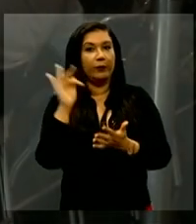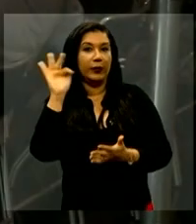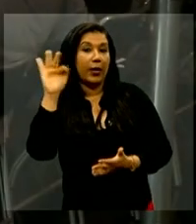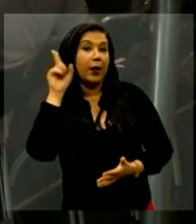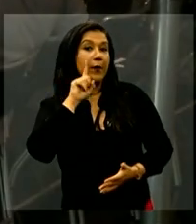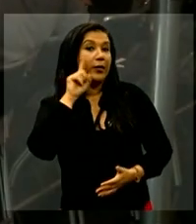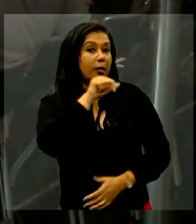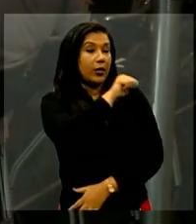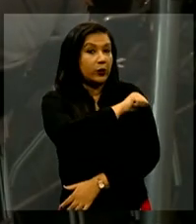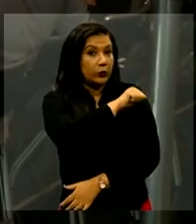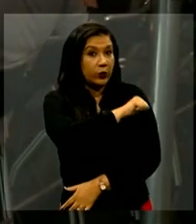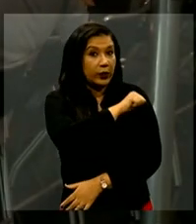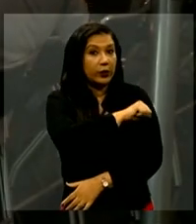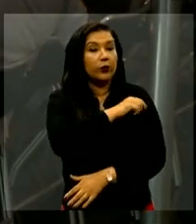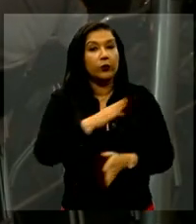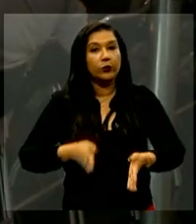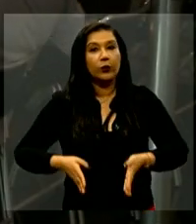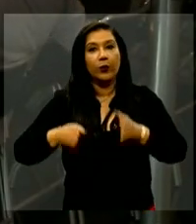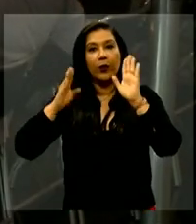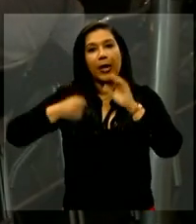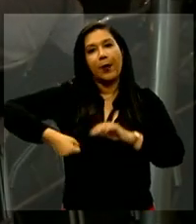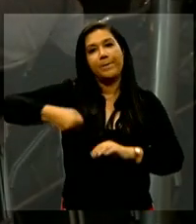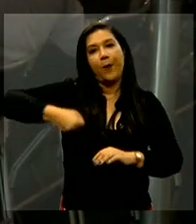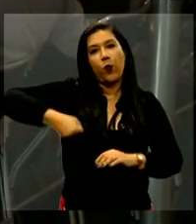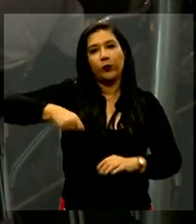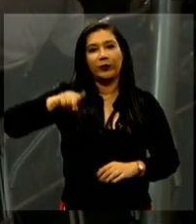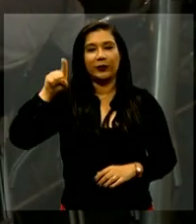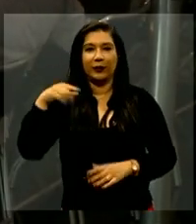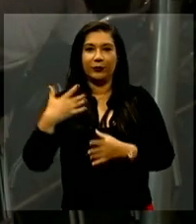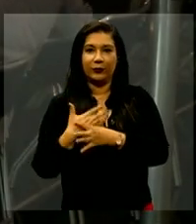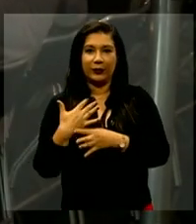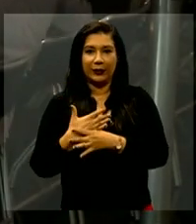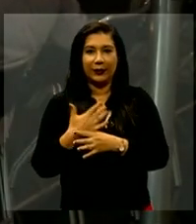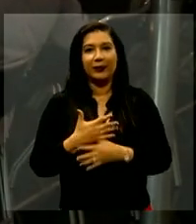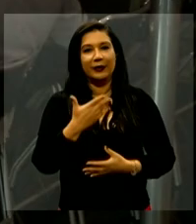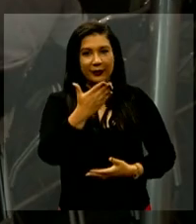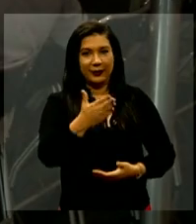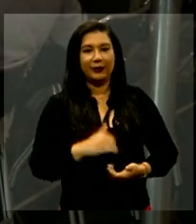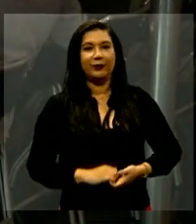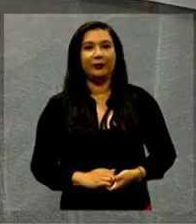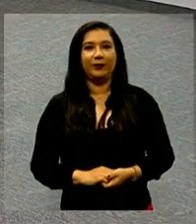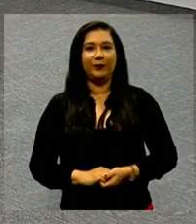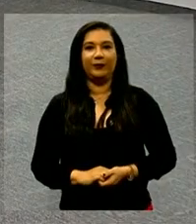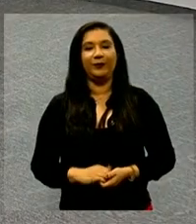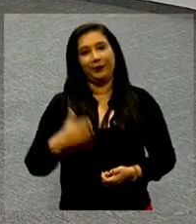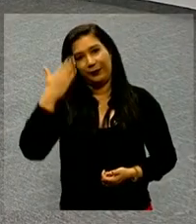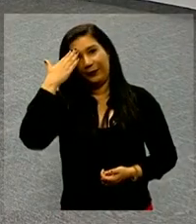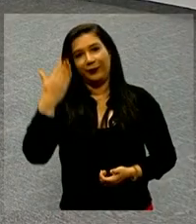aqui no Rio de Janeiro, no prédio da Bolsa de Valores, no centro. Voltamos ao estúdio. Obrigada, Alessandra.